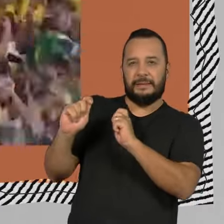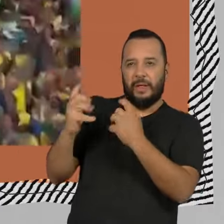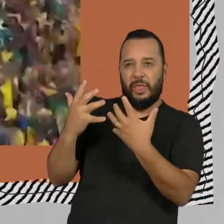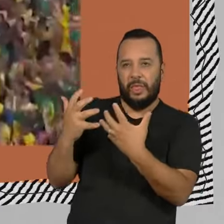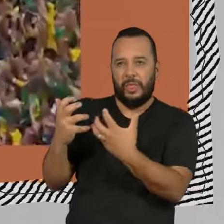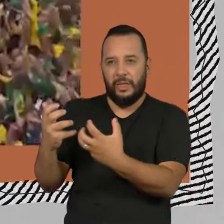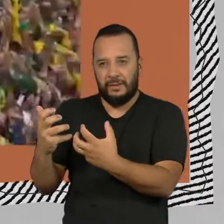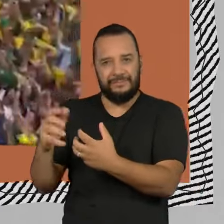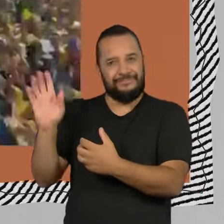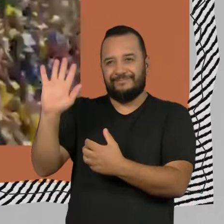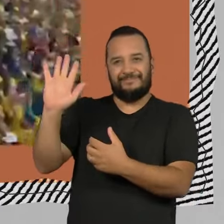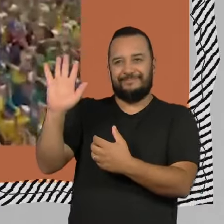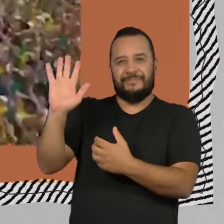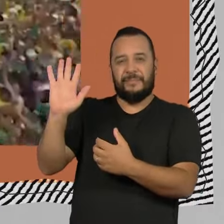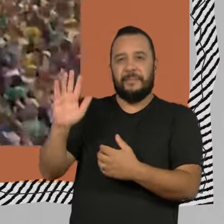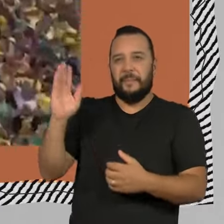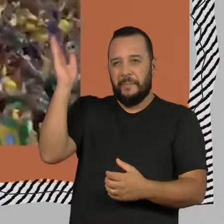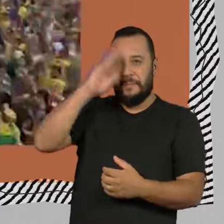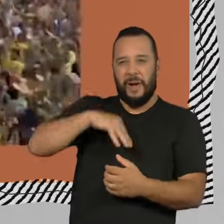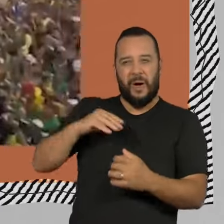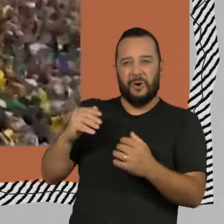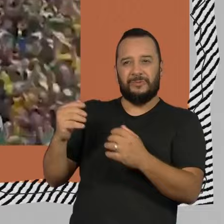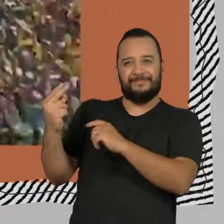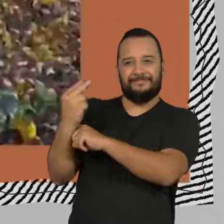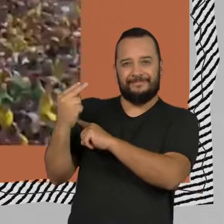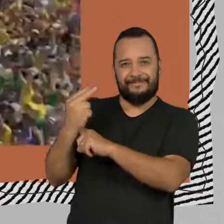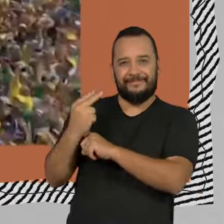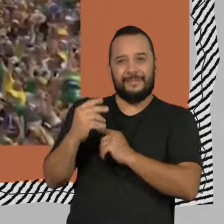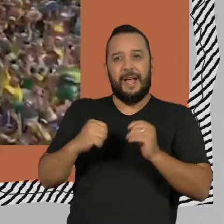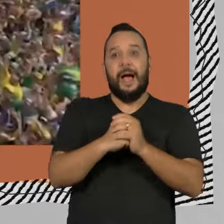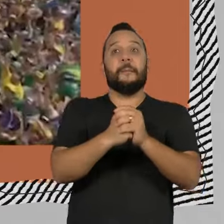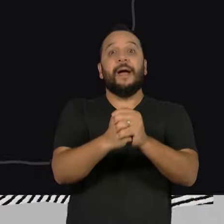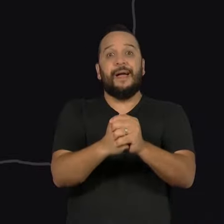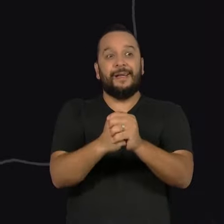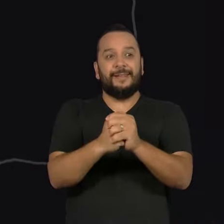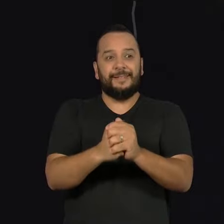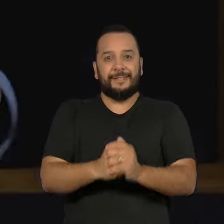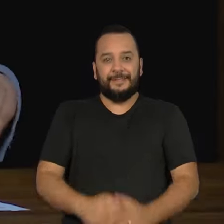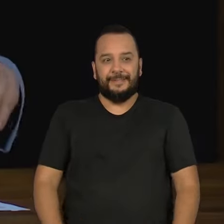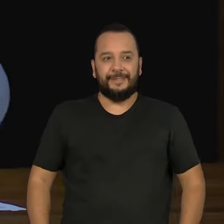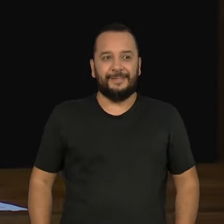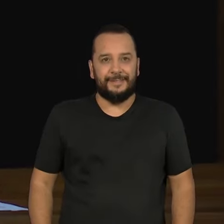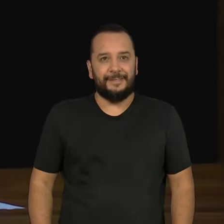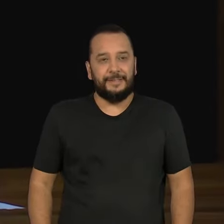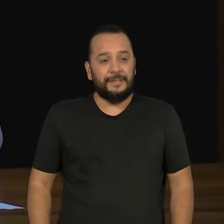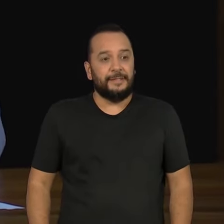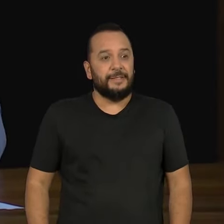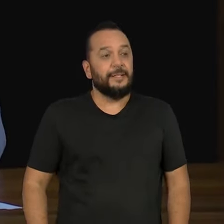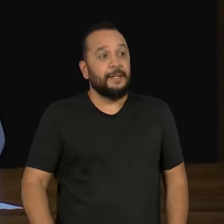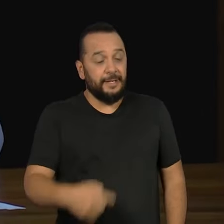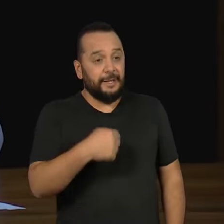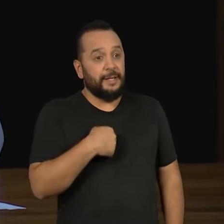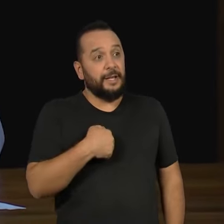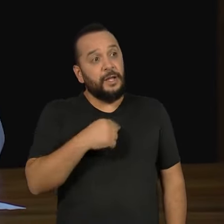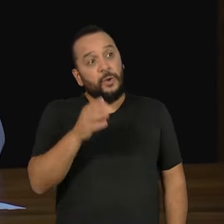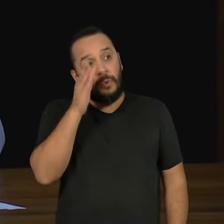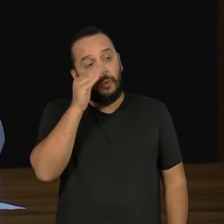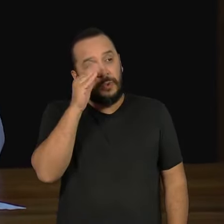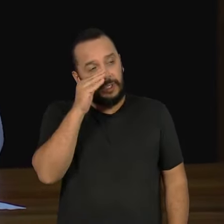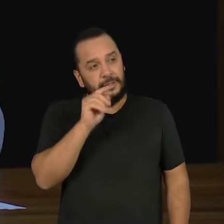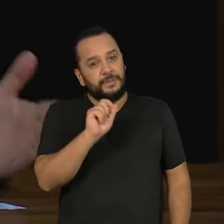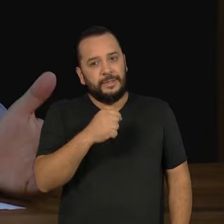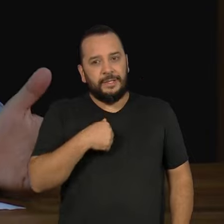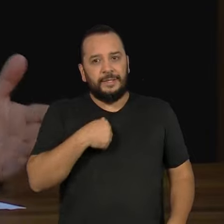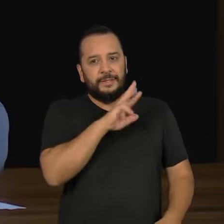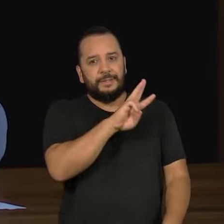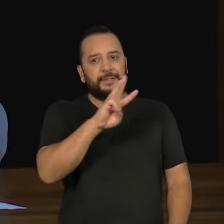cair em tentação mas livrai-nos do mal amém eu tava fuçando lá no site do luer que